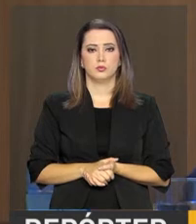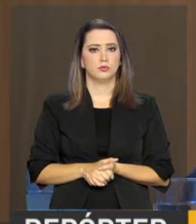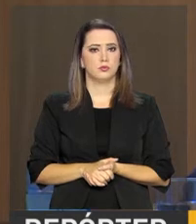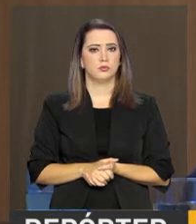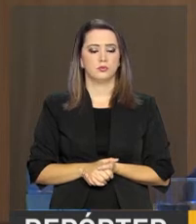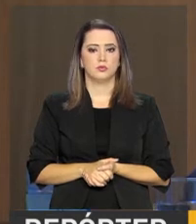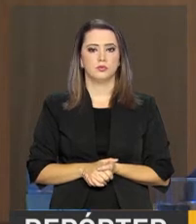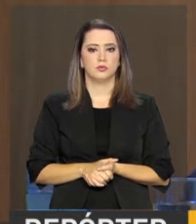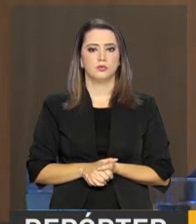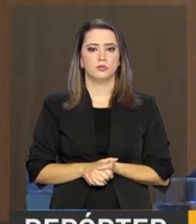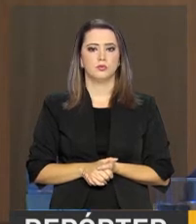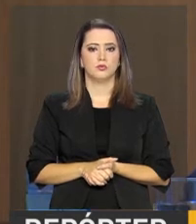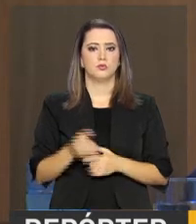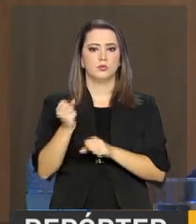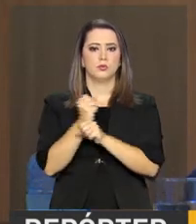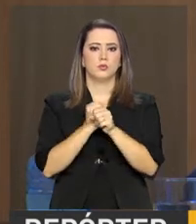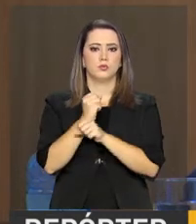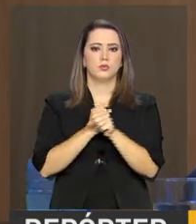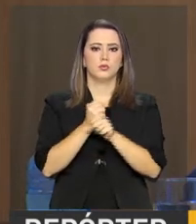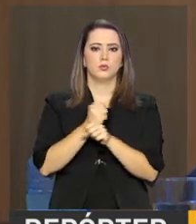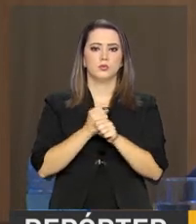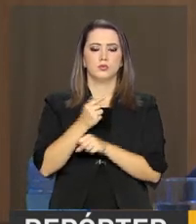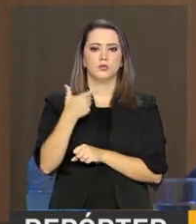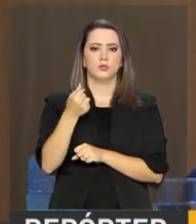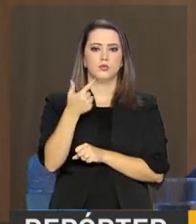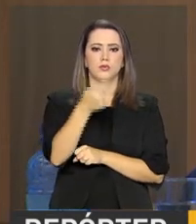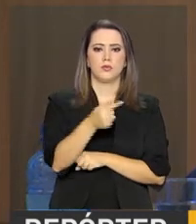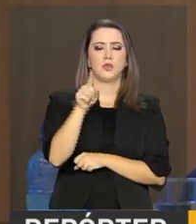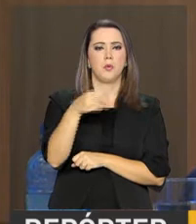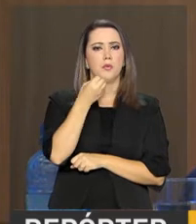o ano de 2007 foi um ano positivo